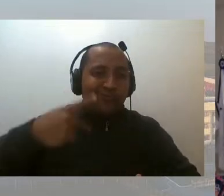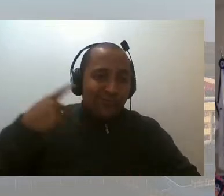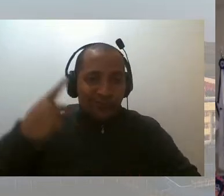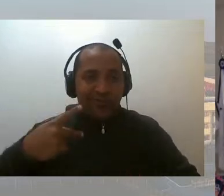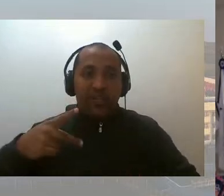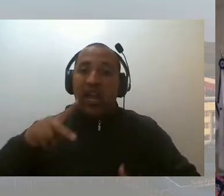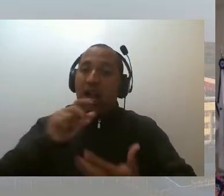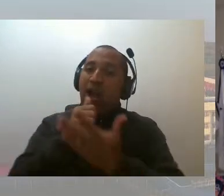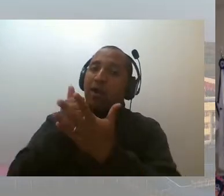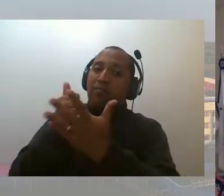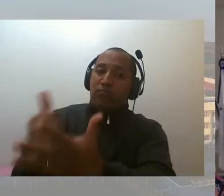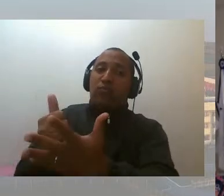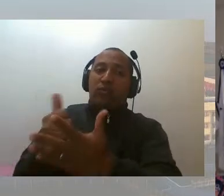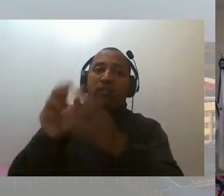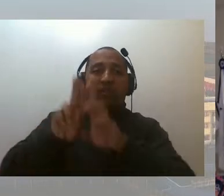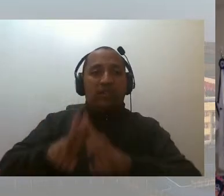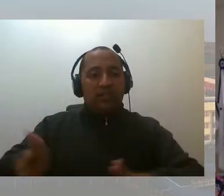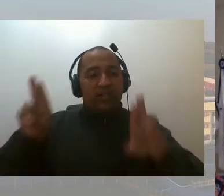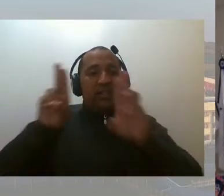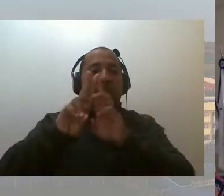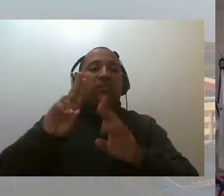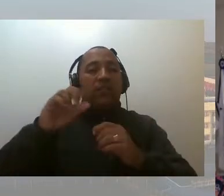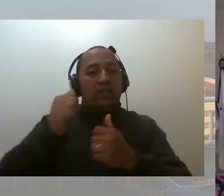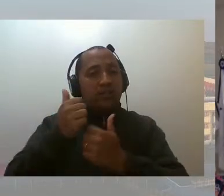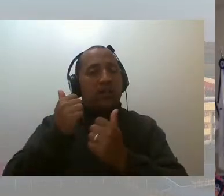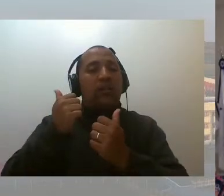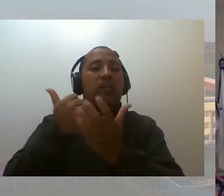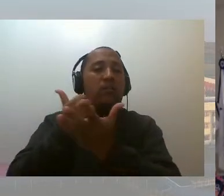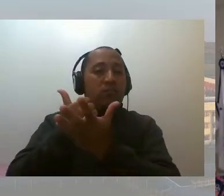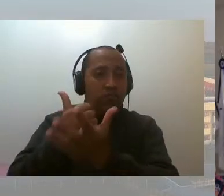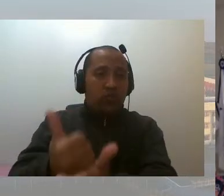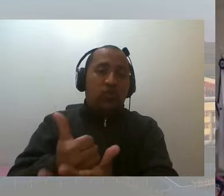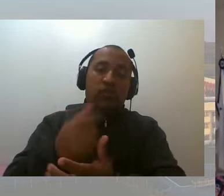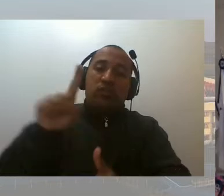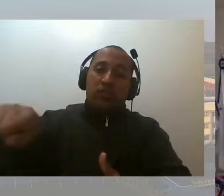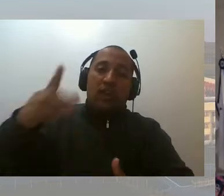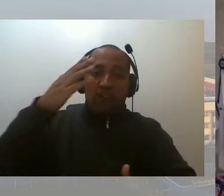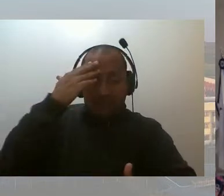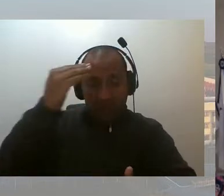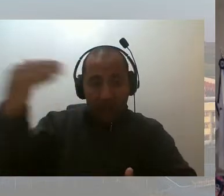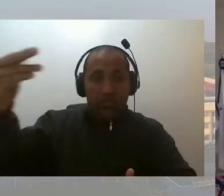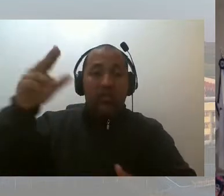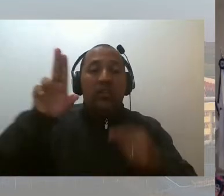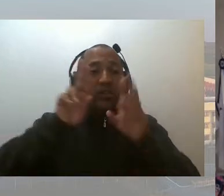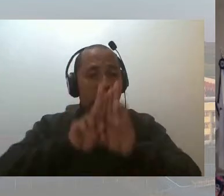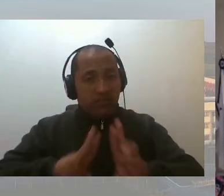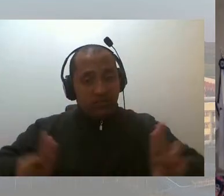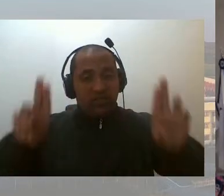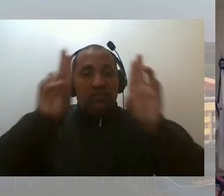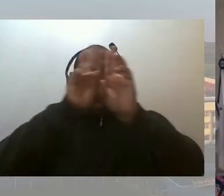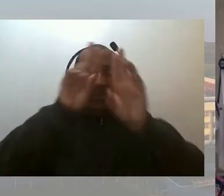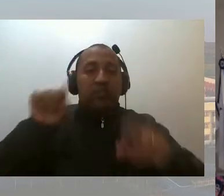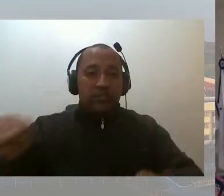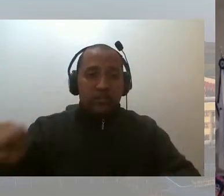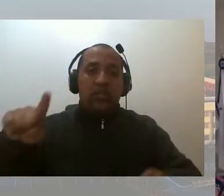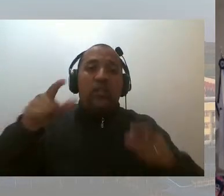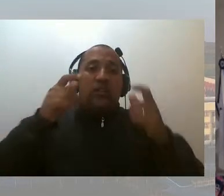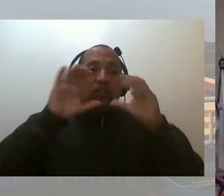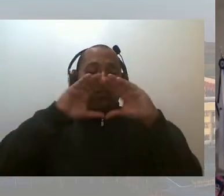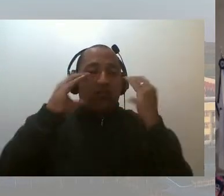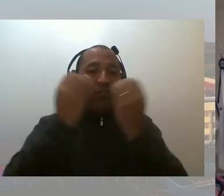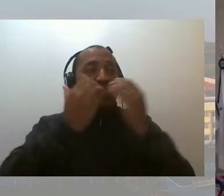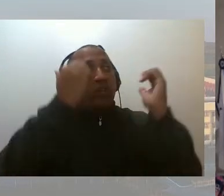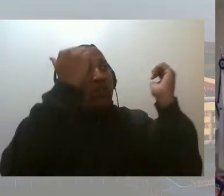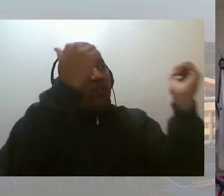a universidade, para agregar e aumentar o prestígio dessa universidade na comunidade externa